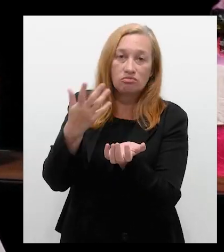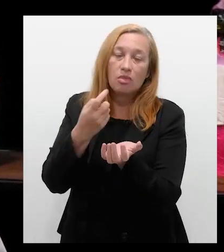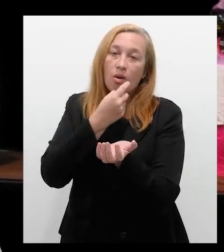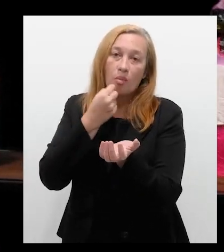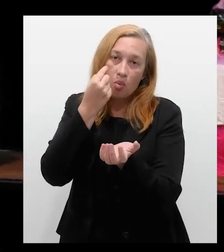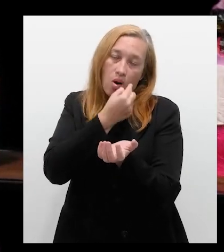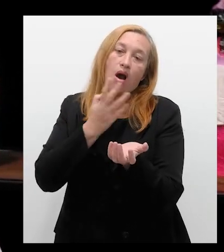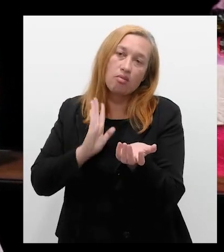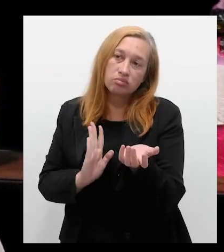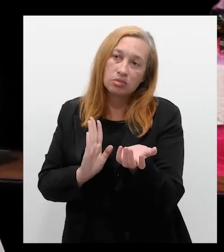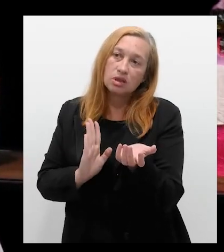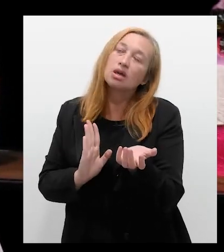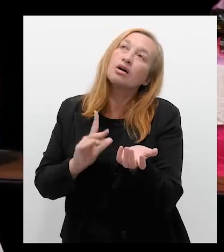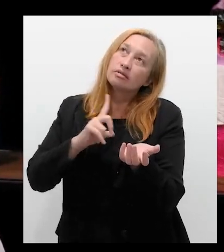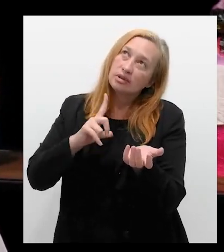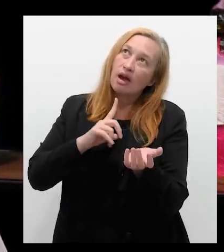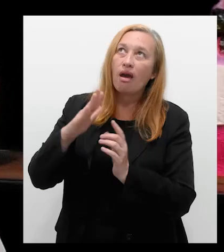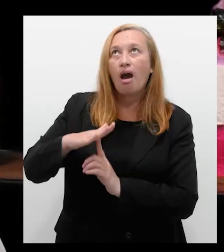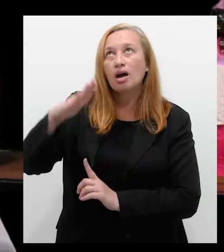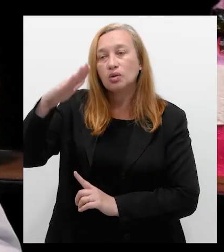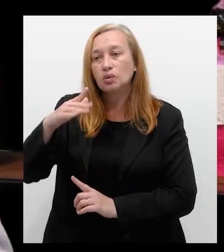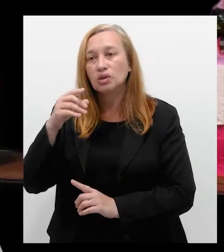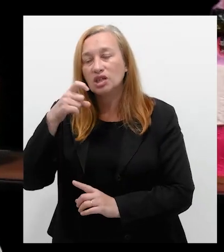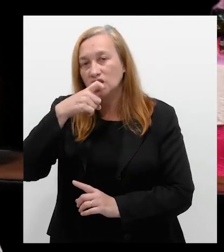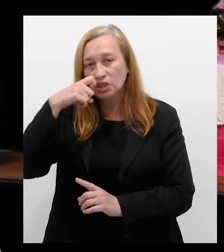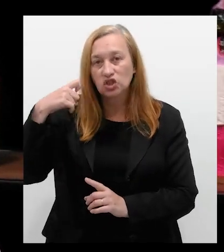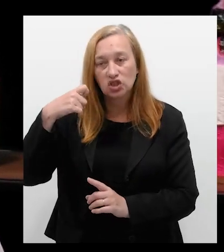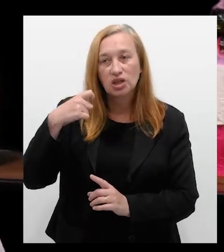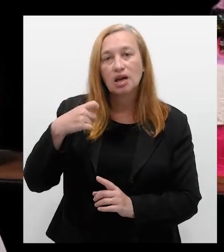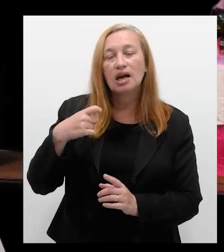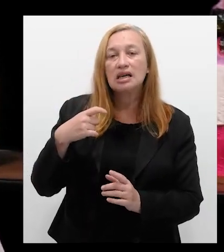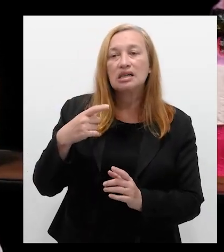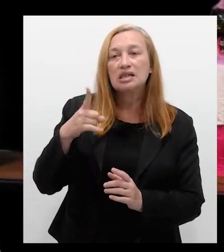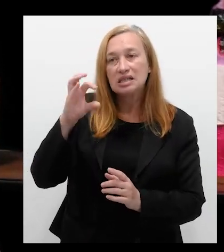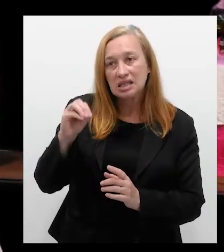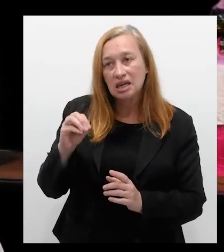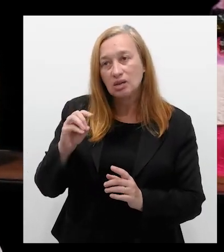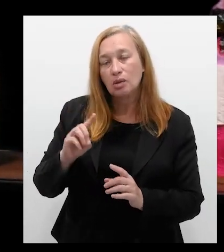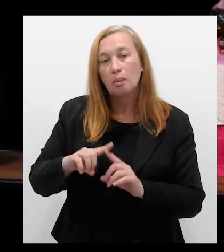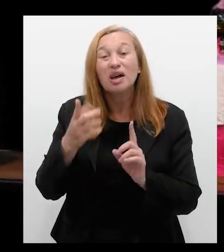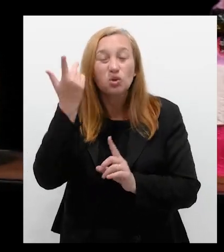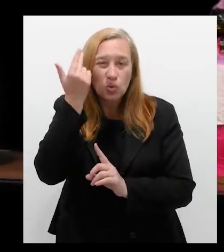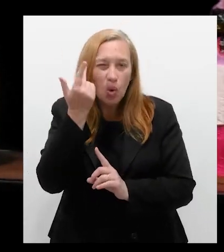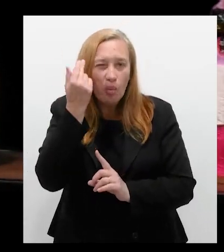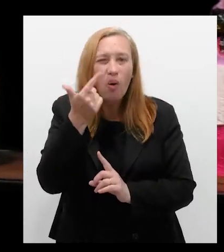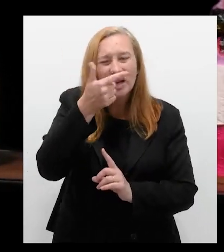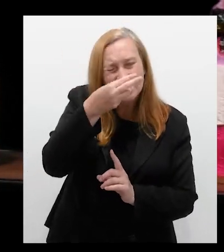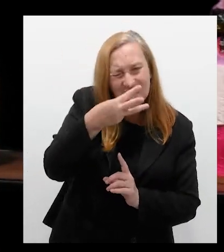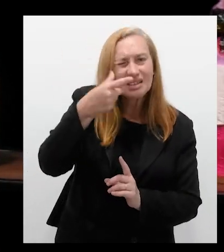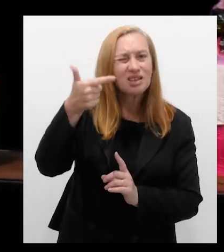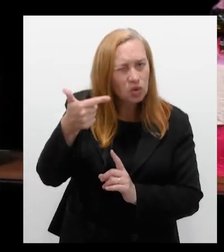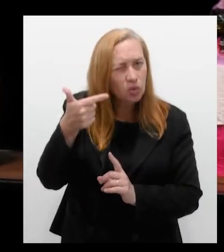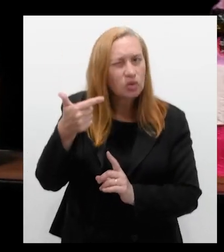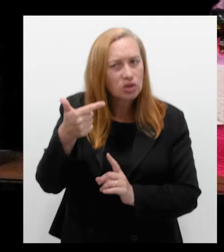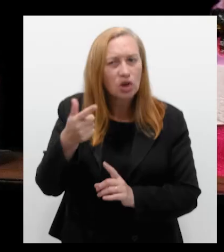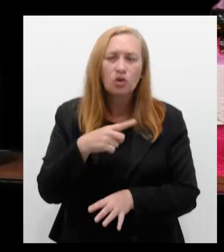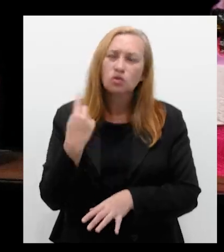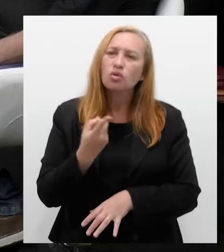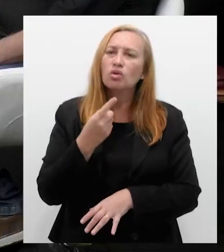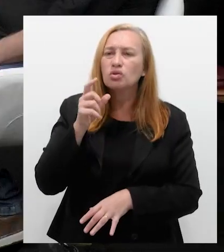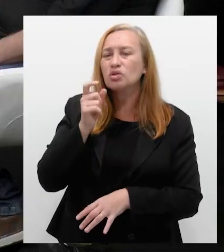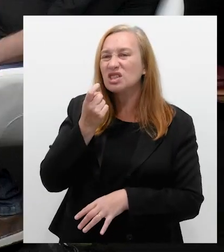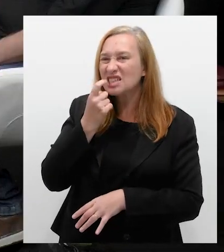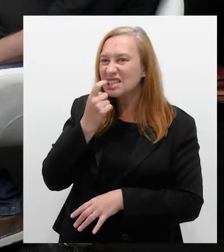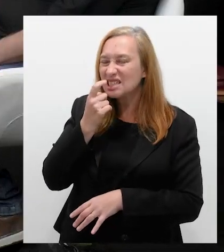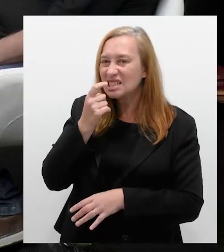Né? Claro que tem adultos que extraem o siso, enfim, numa maneira genérica de citar aqui, os nossos